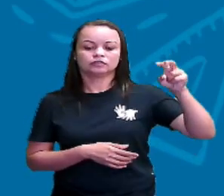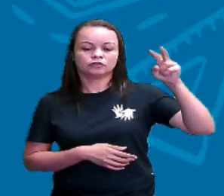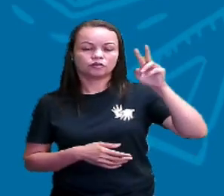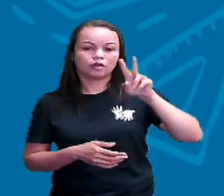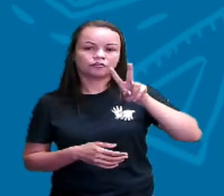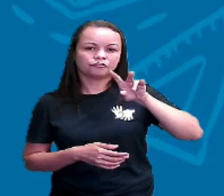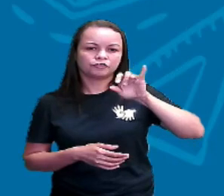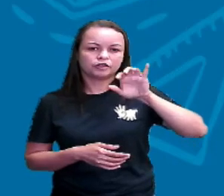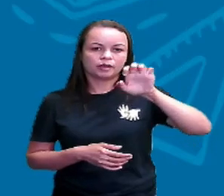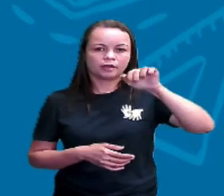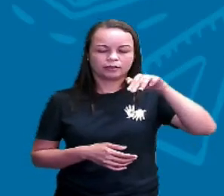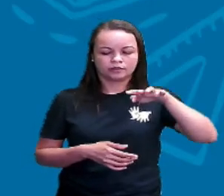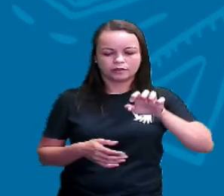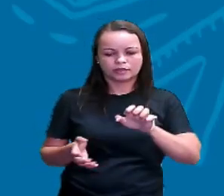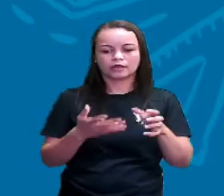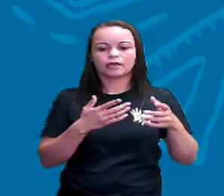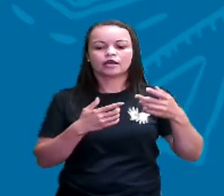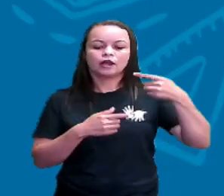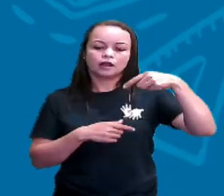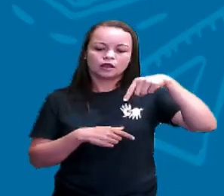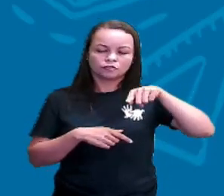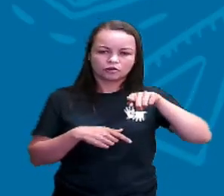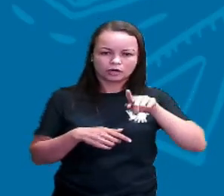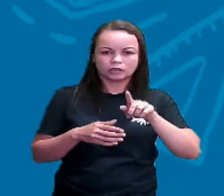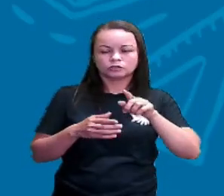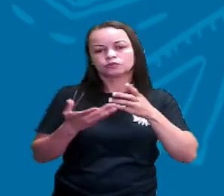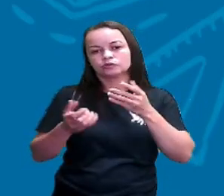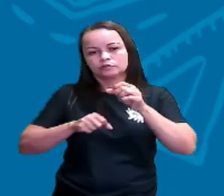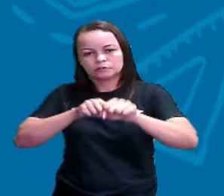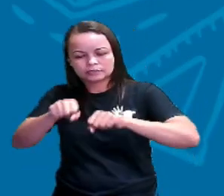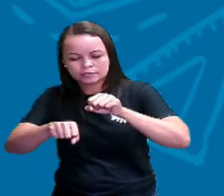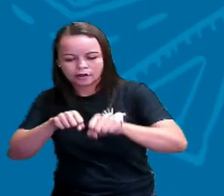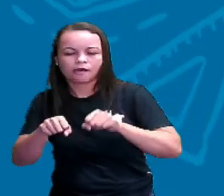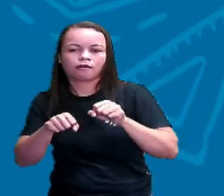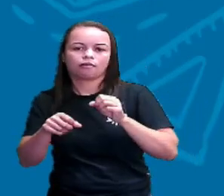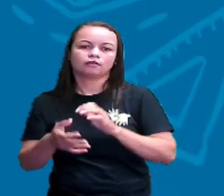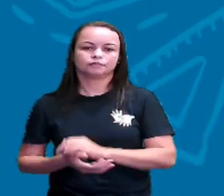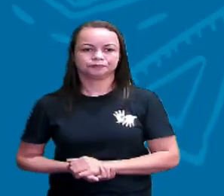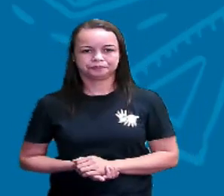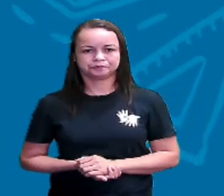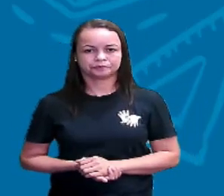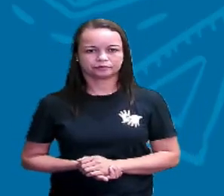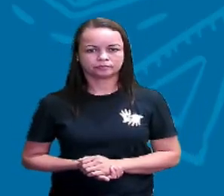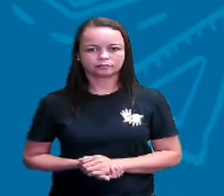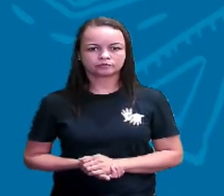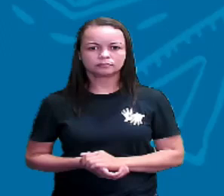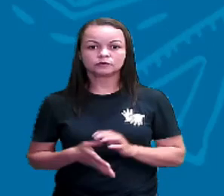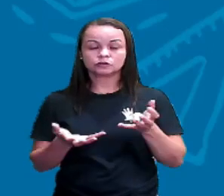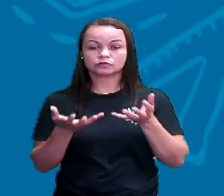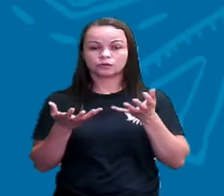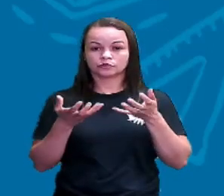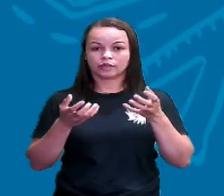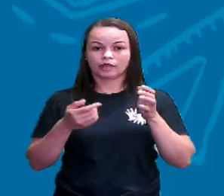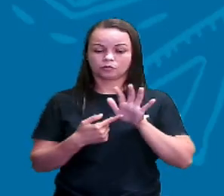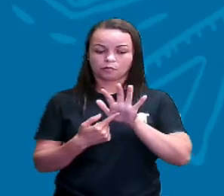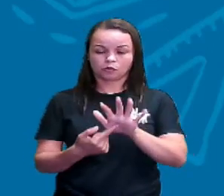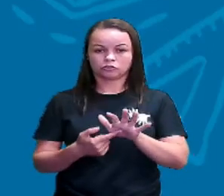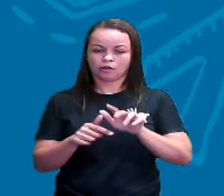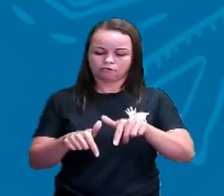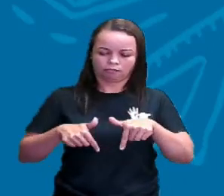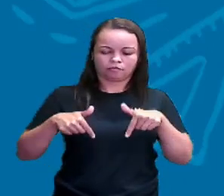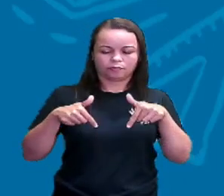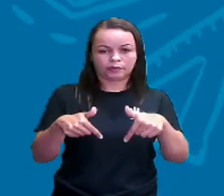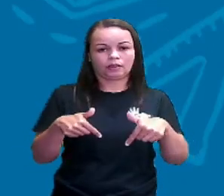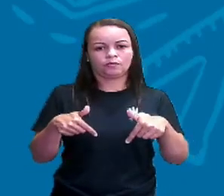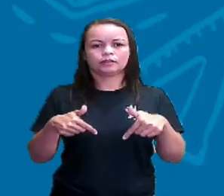bici. Todas as segundas-feiras eu ando de bicicleta. Então, quando a gente também quer indicar que é uma ação